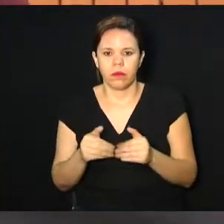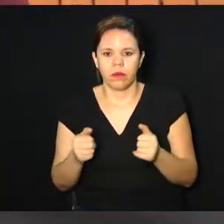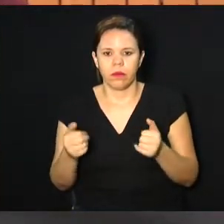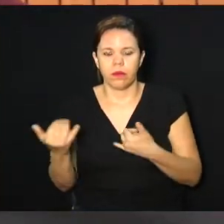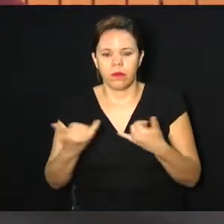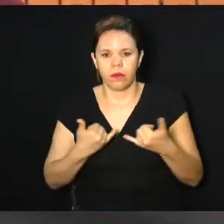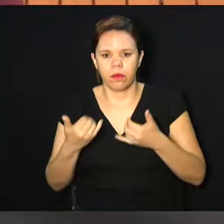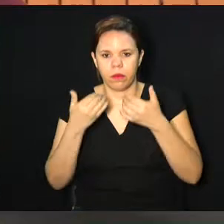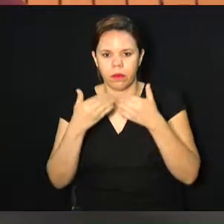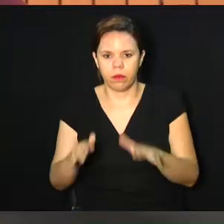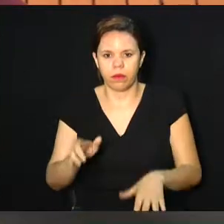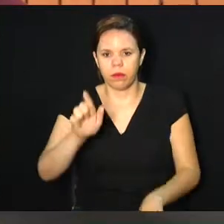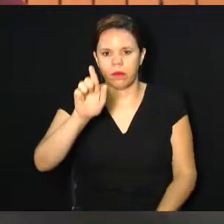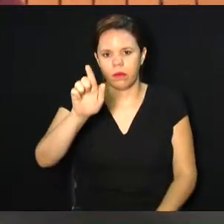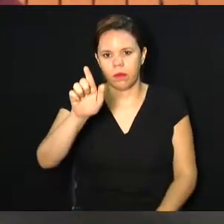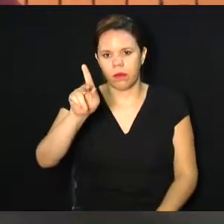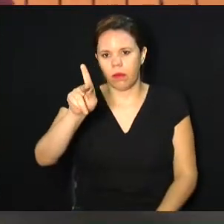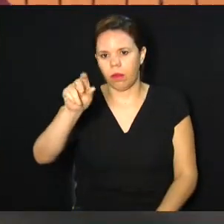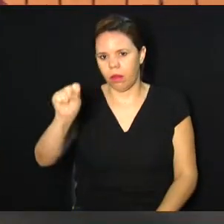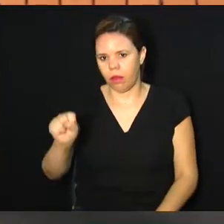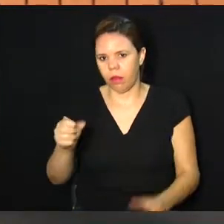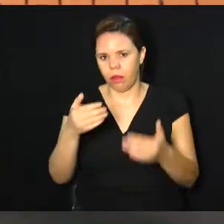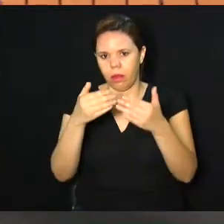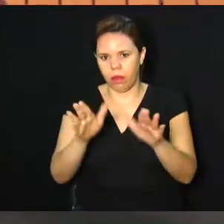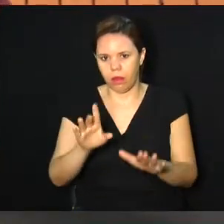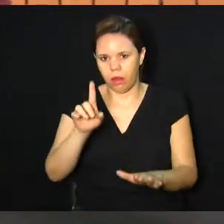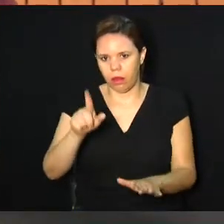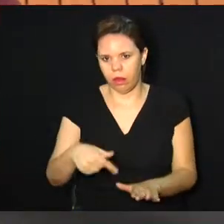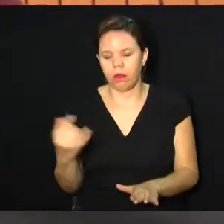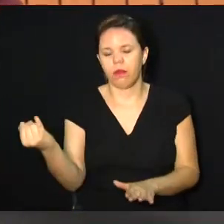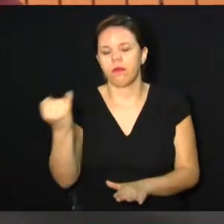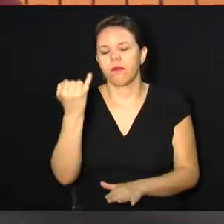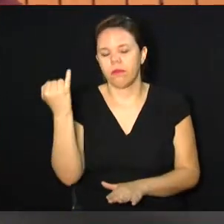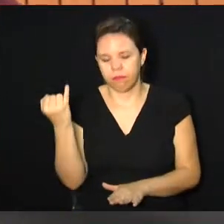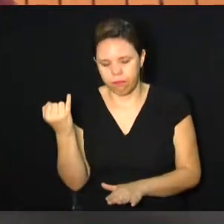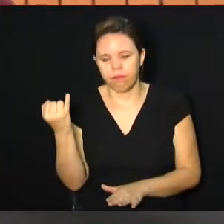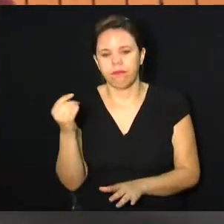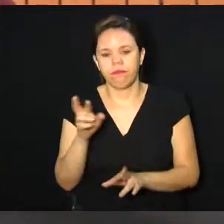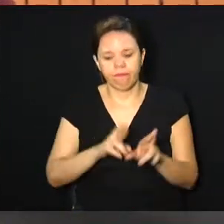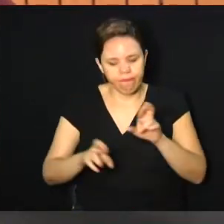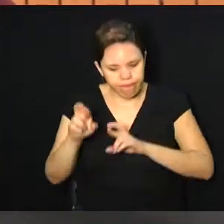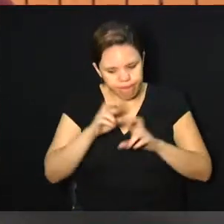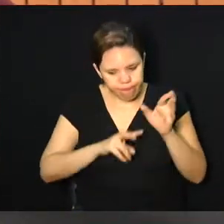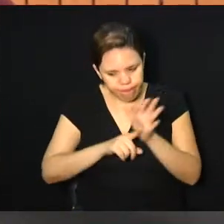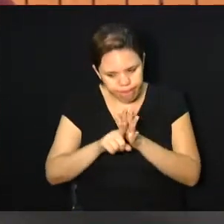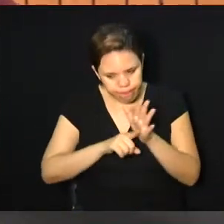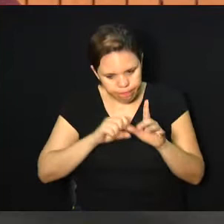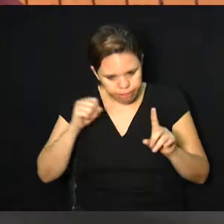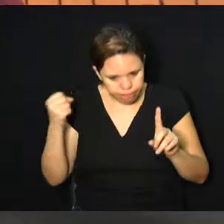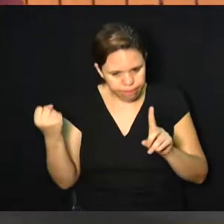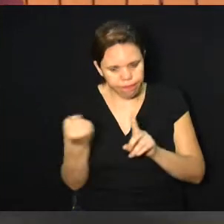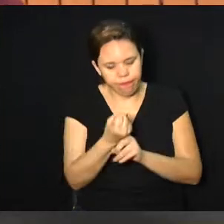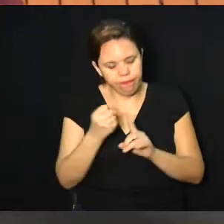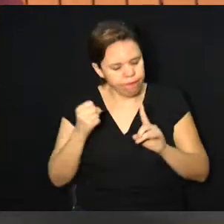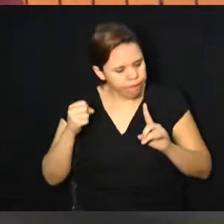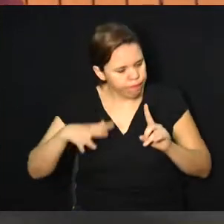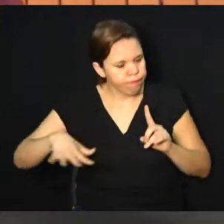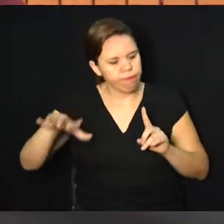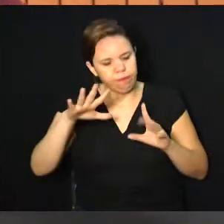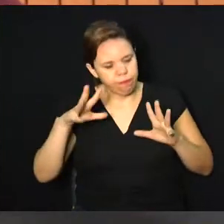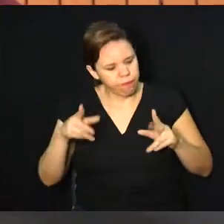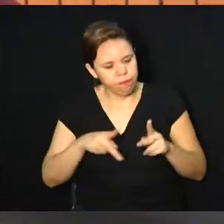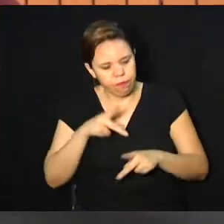no GPS dos ônibus, que é um item importante para a fiscalização da sociedade civil.